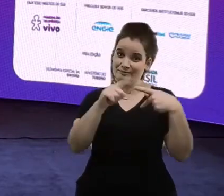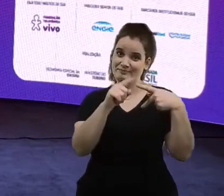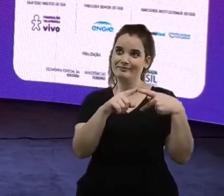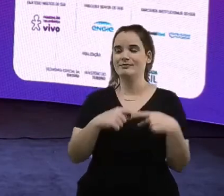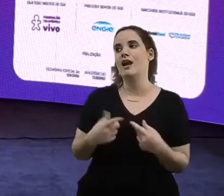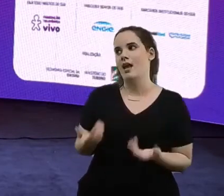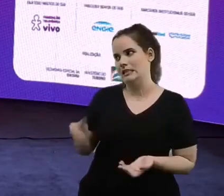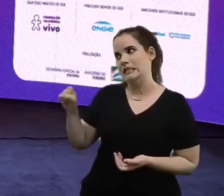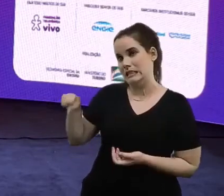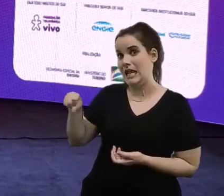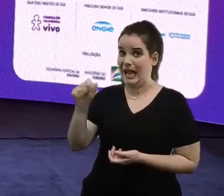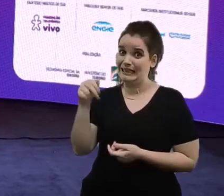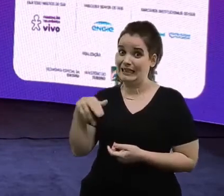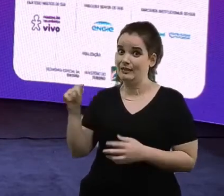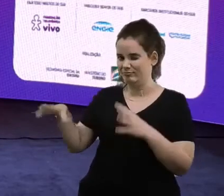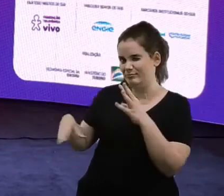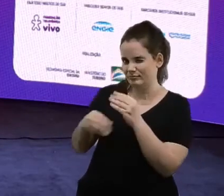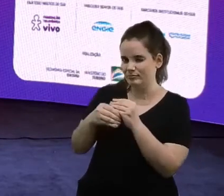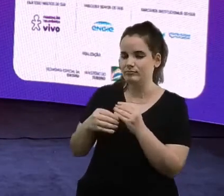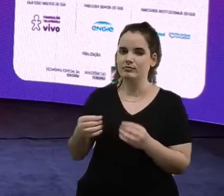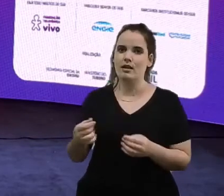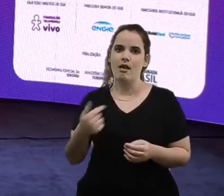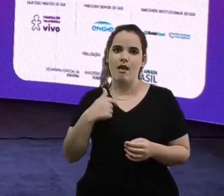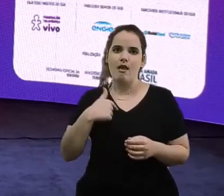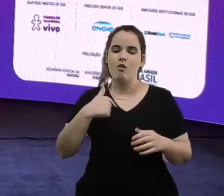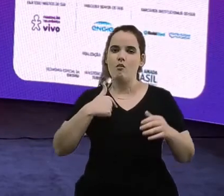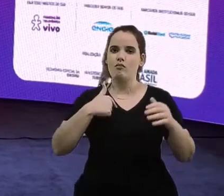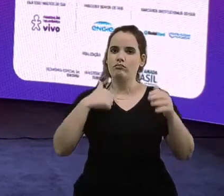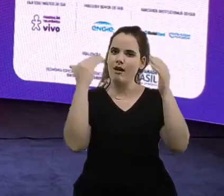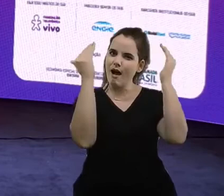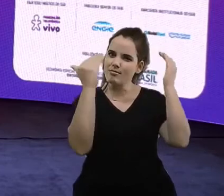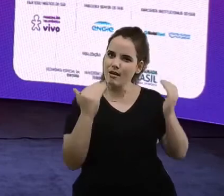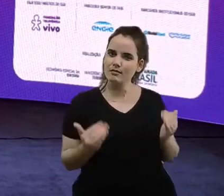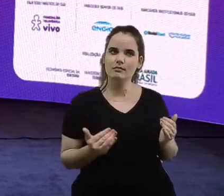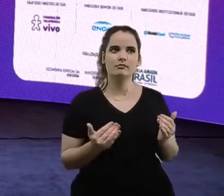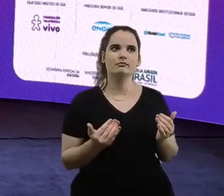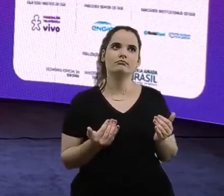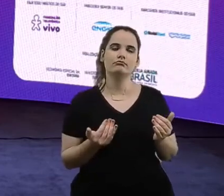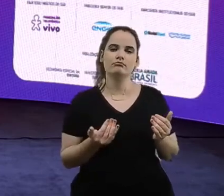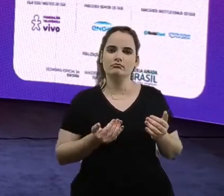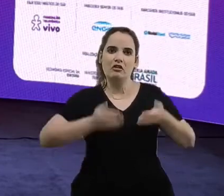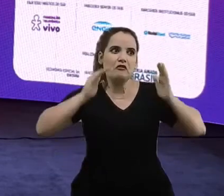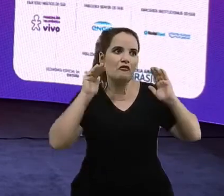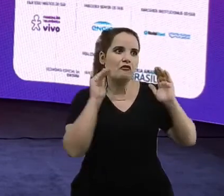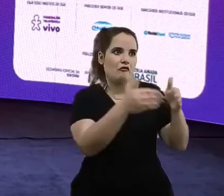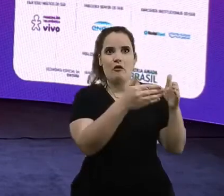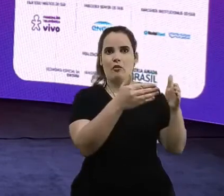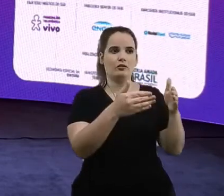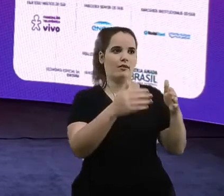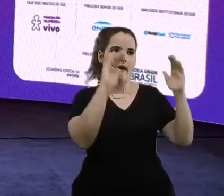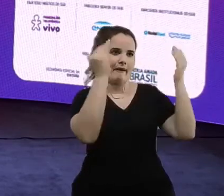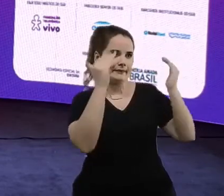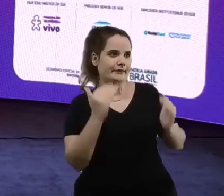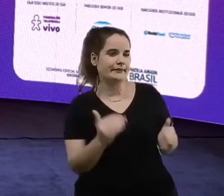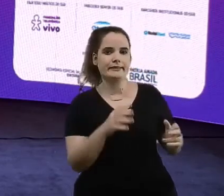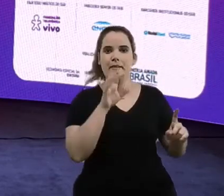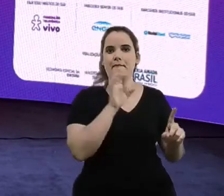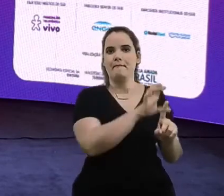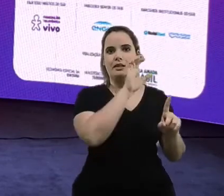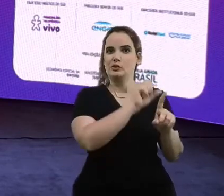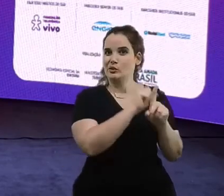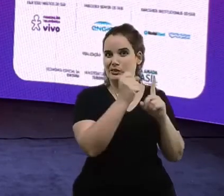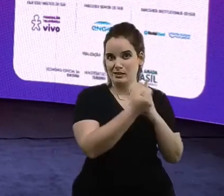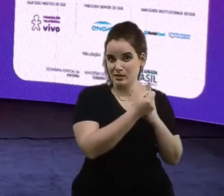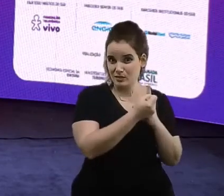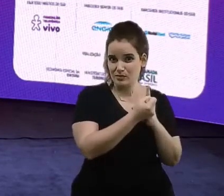não são análises especialmente com esse fim de análise do impacto social, mas a própria